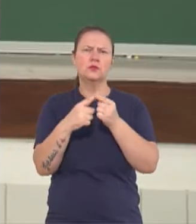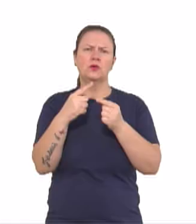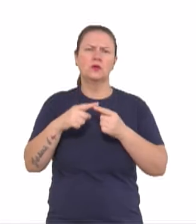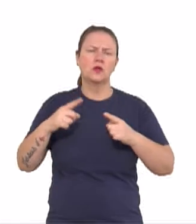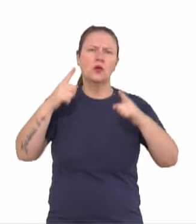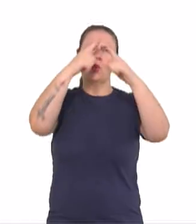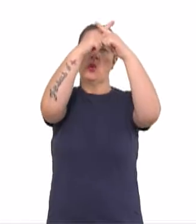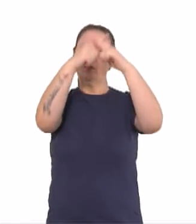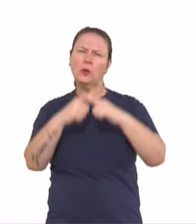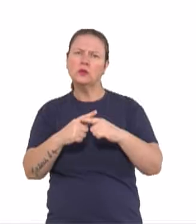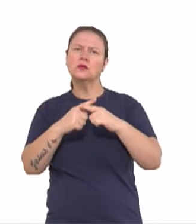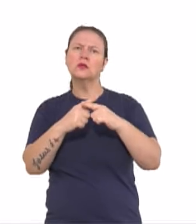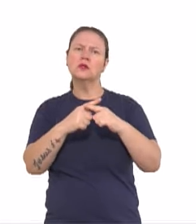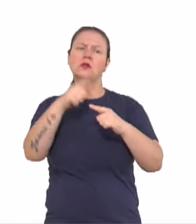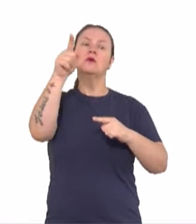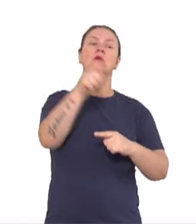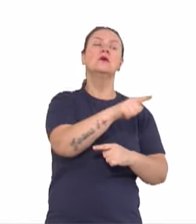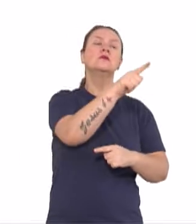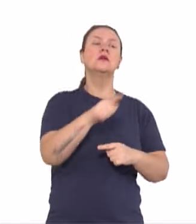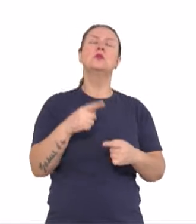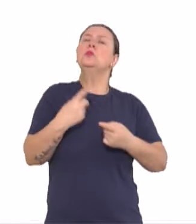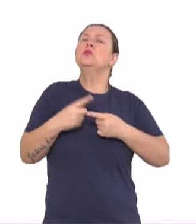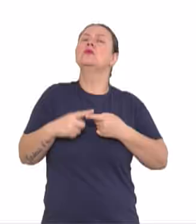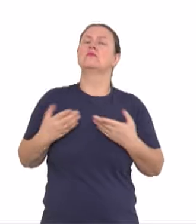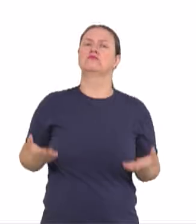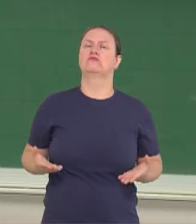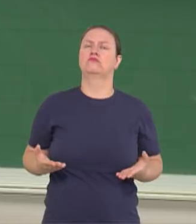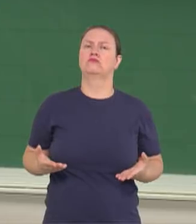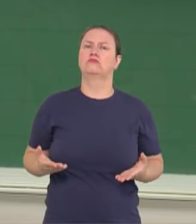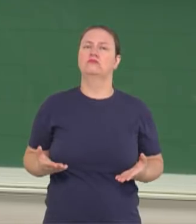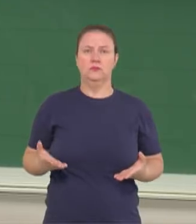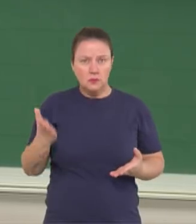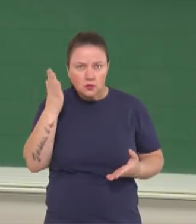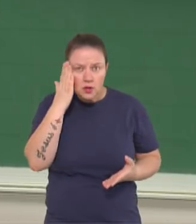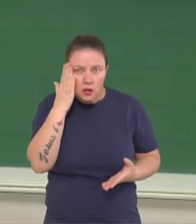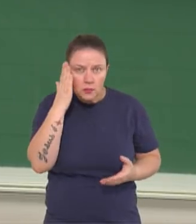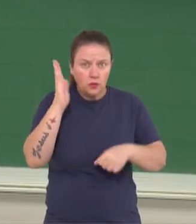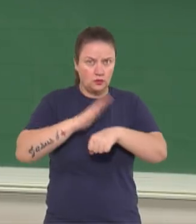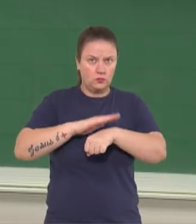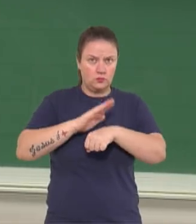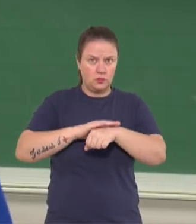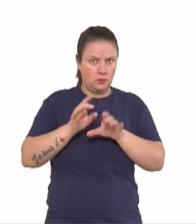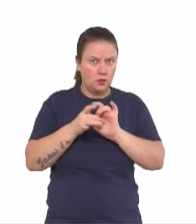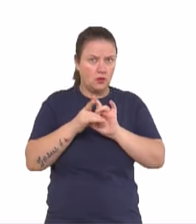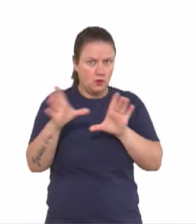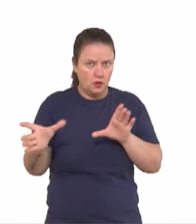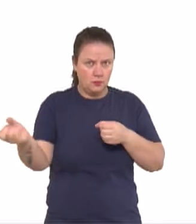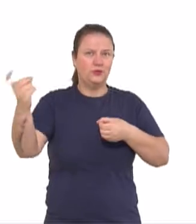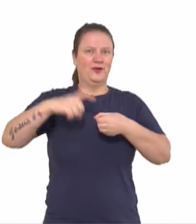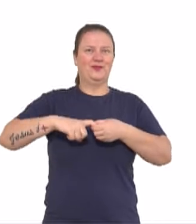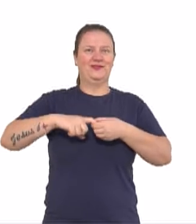campeonatos estão sendo cancelados. E aí, um tempinho para a resposta?